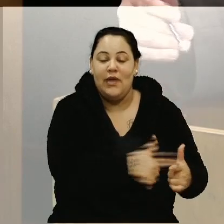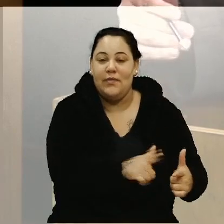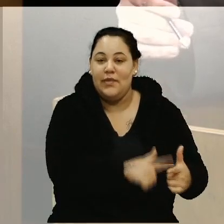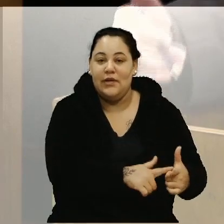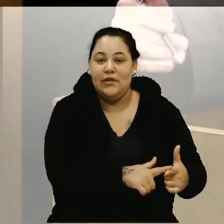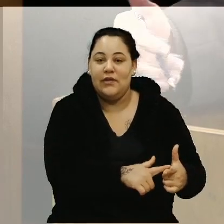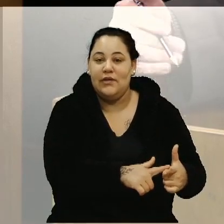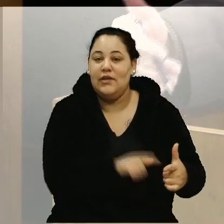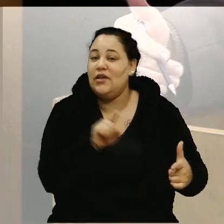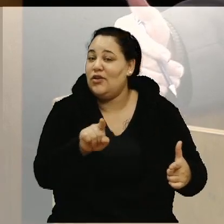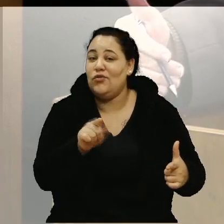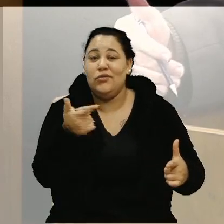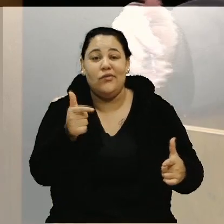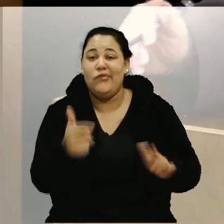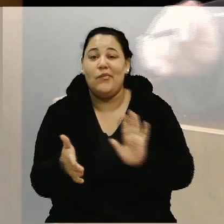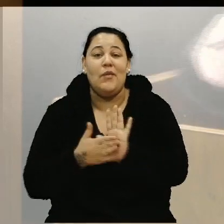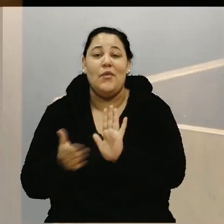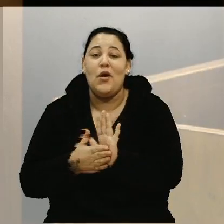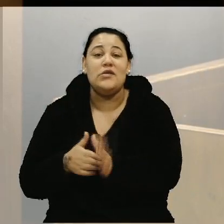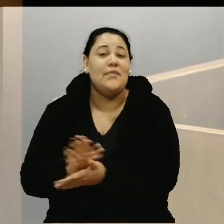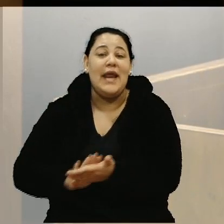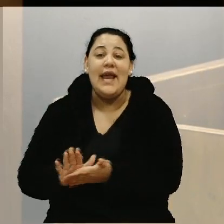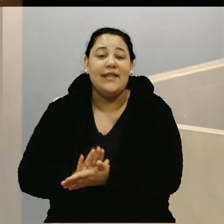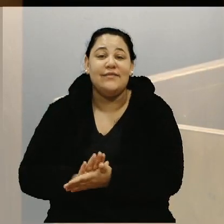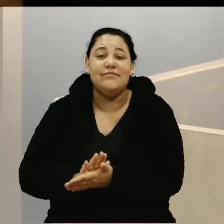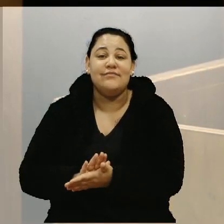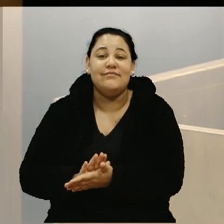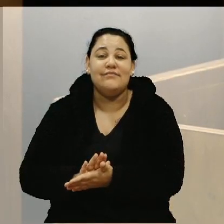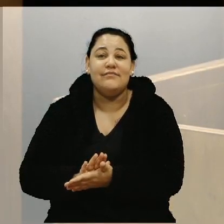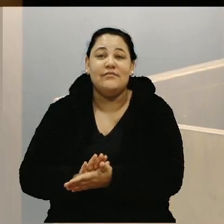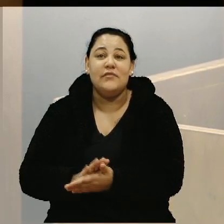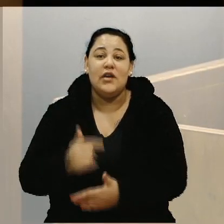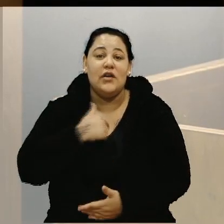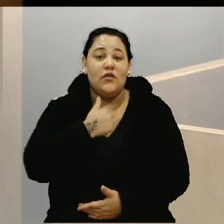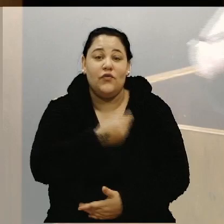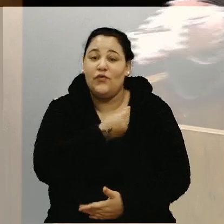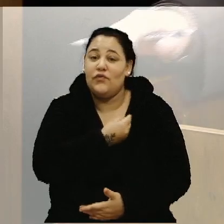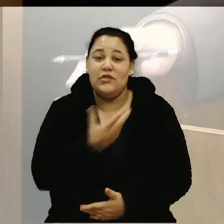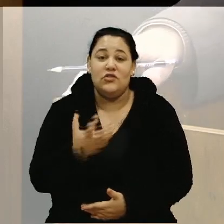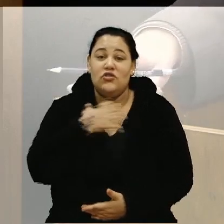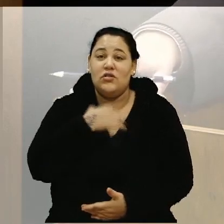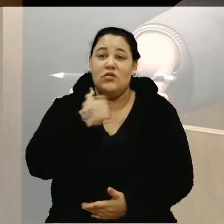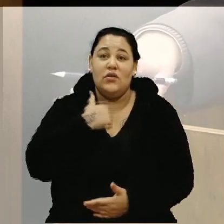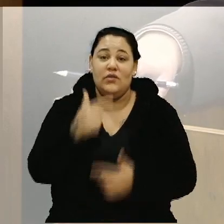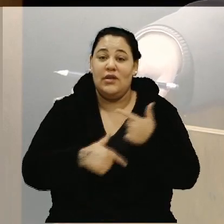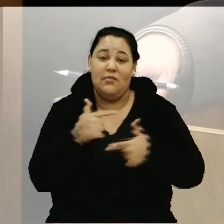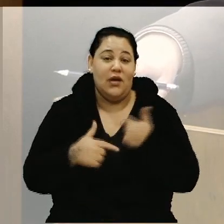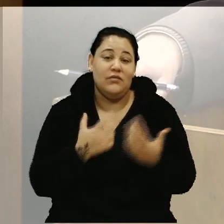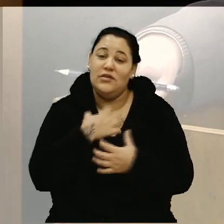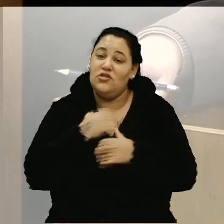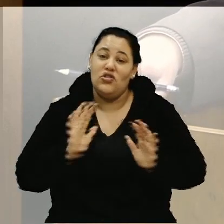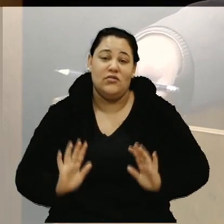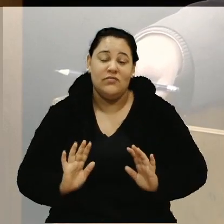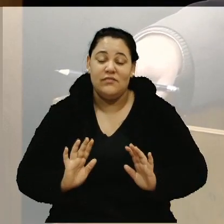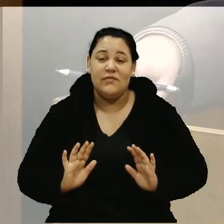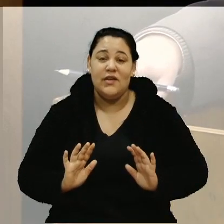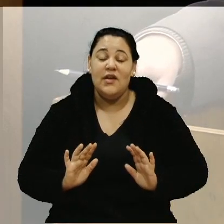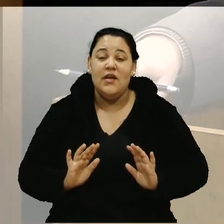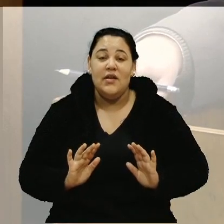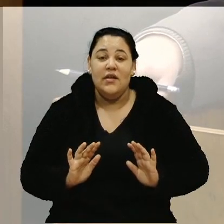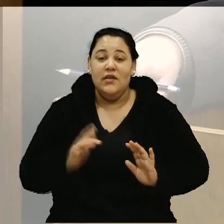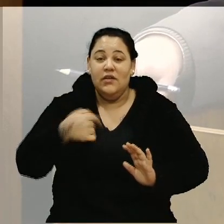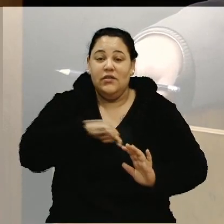uma proposta. É assim que eu vivo, assim que eu trabalho. E nós vamos ter